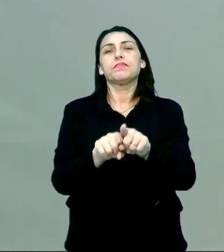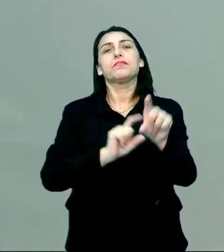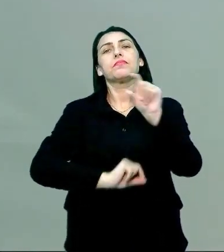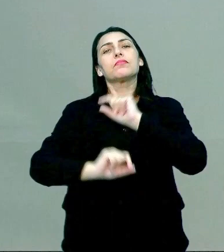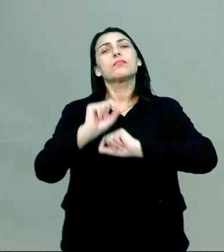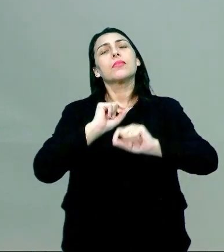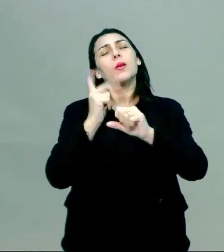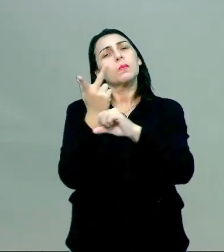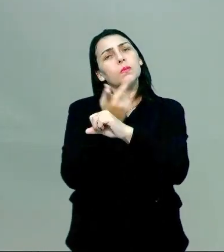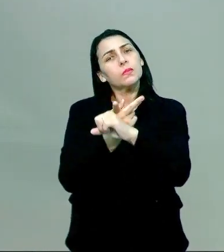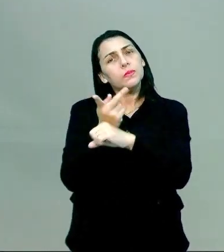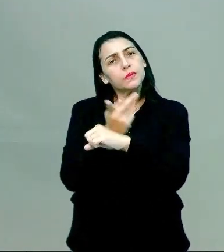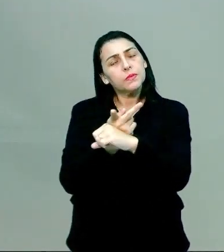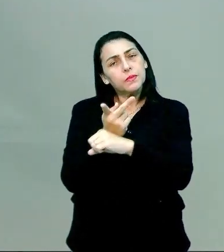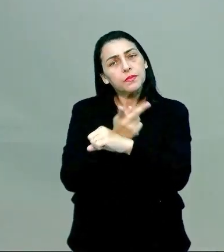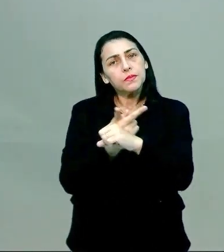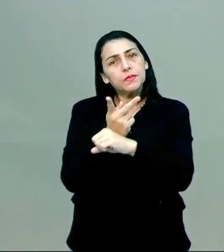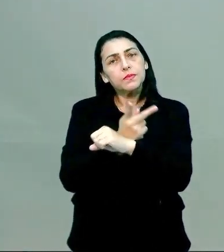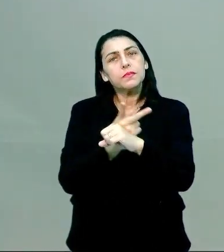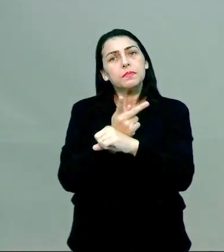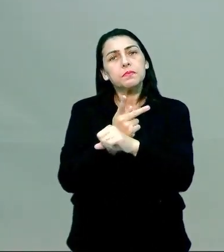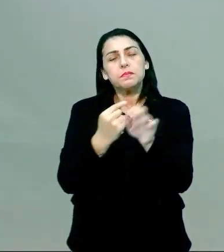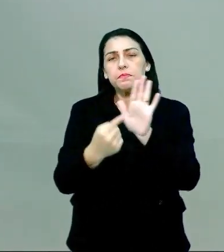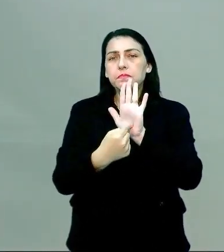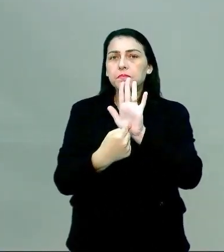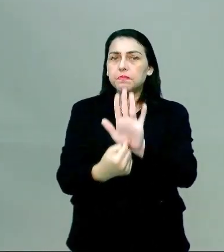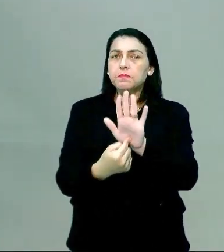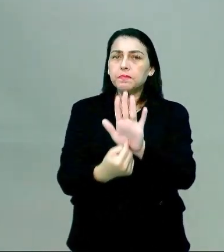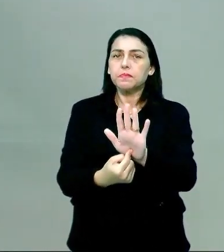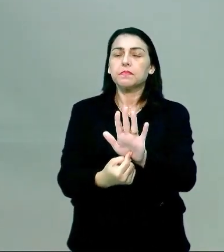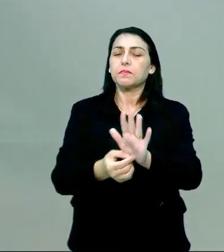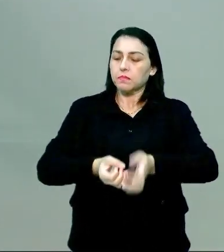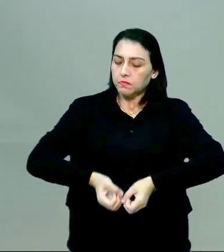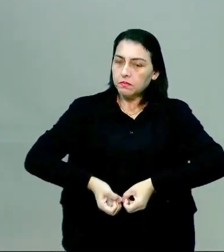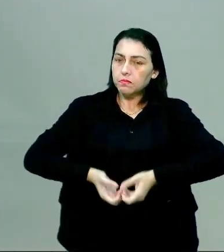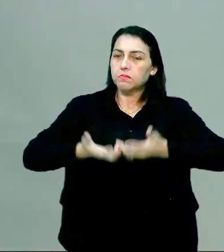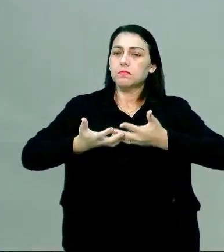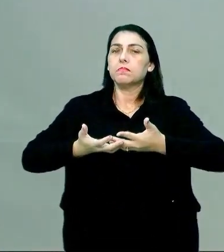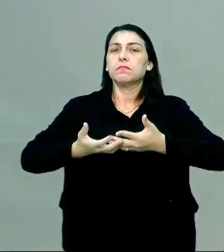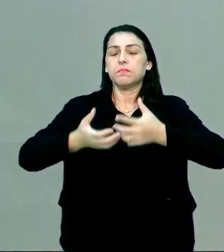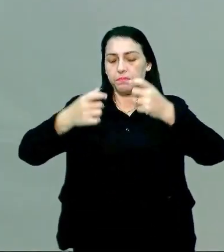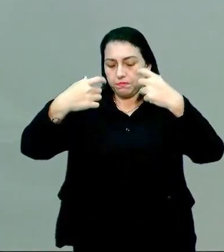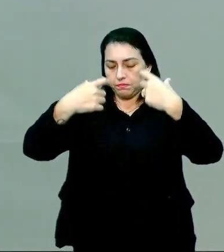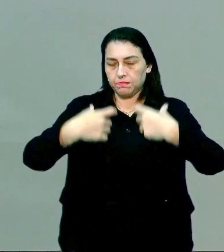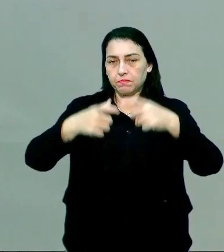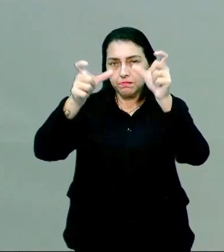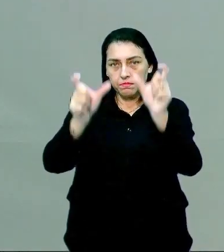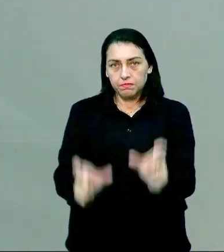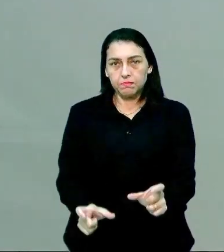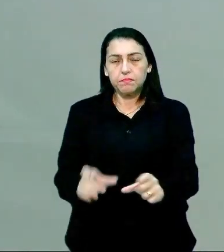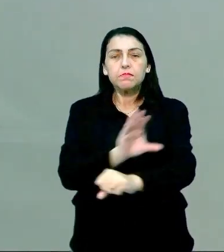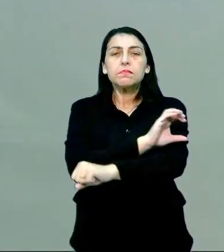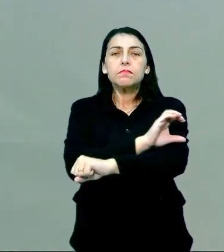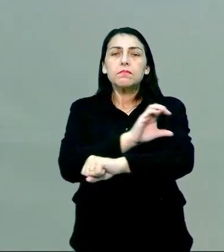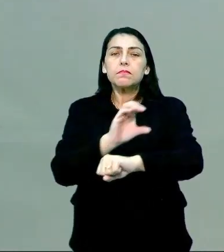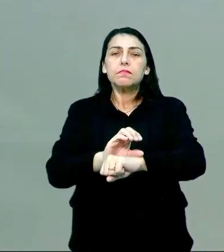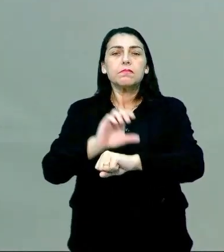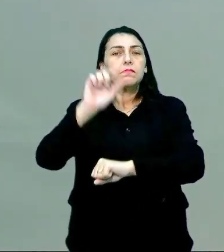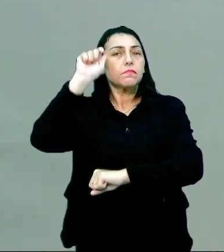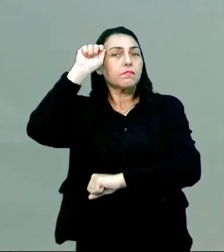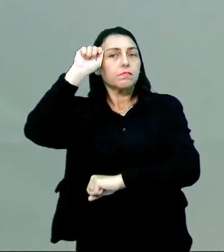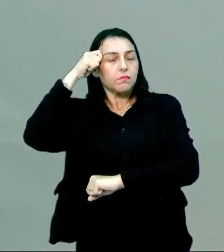eles buscam exibir, expor a expressão do ser. Normalmente na cultura